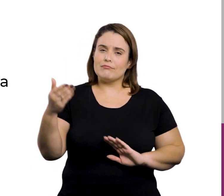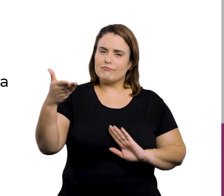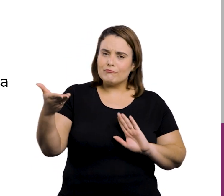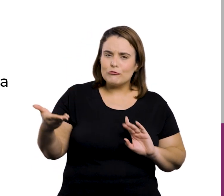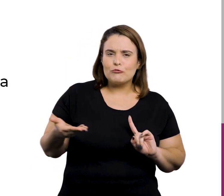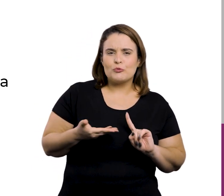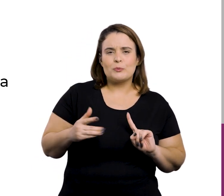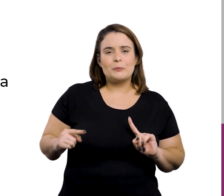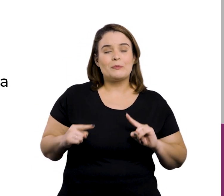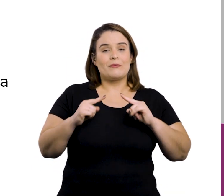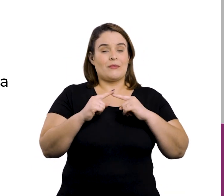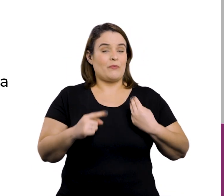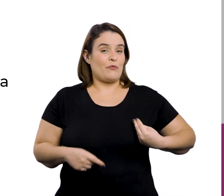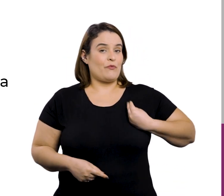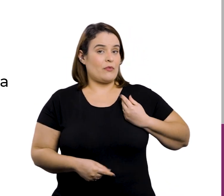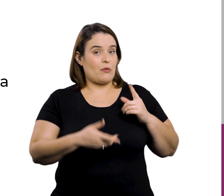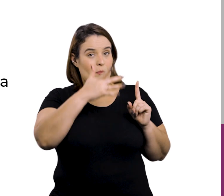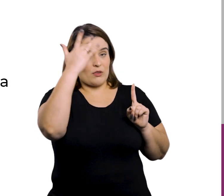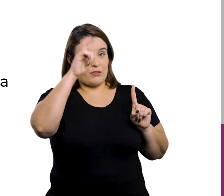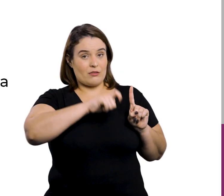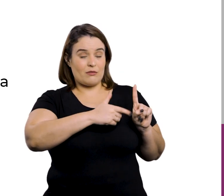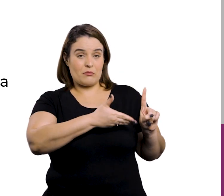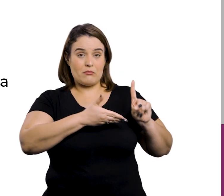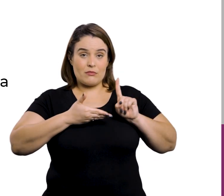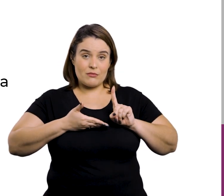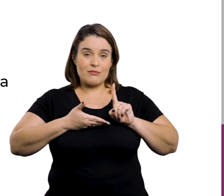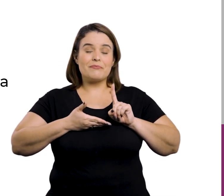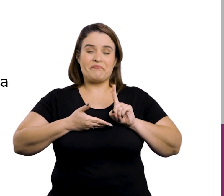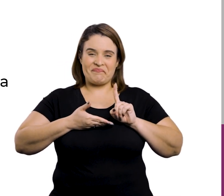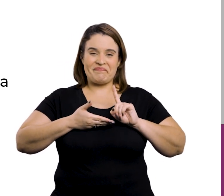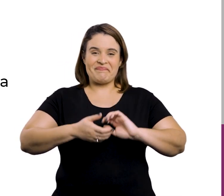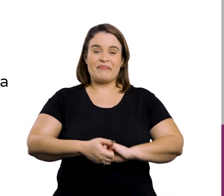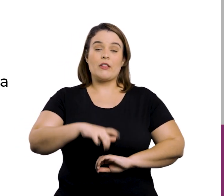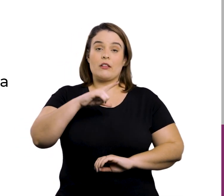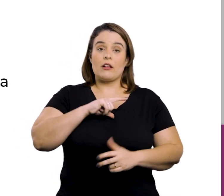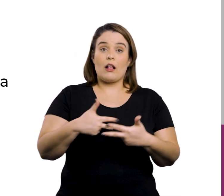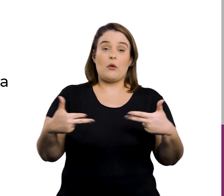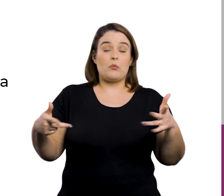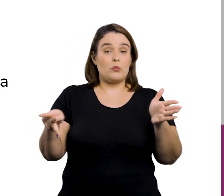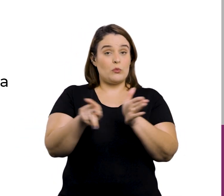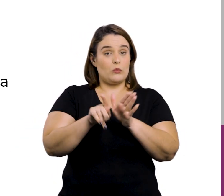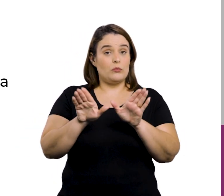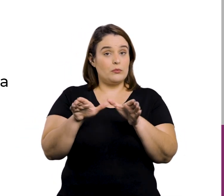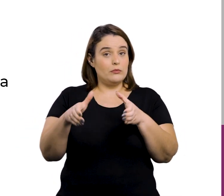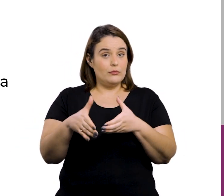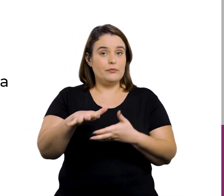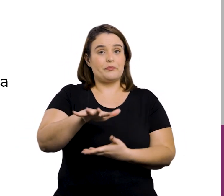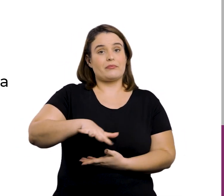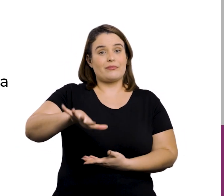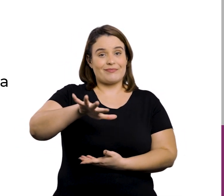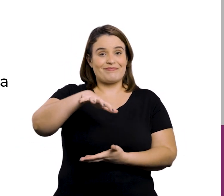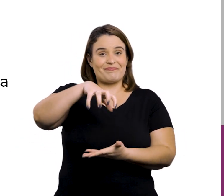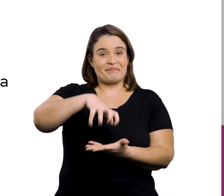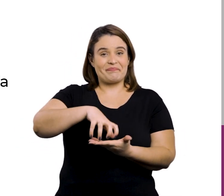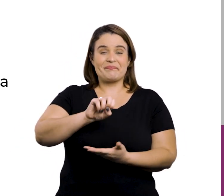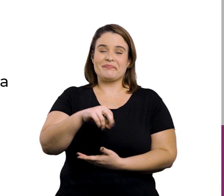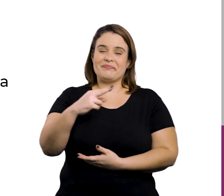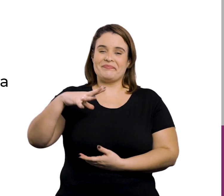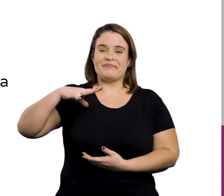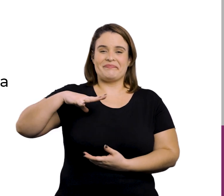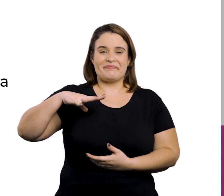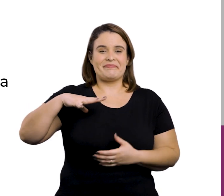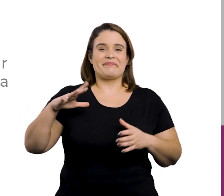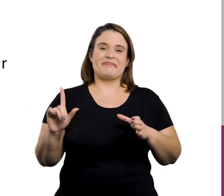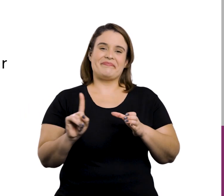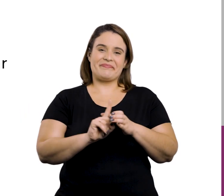vida das pessoas que estão participando das atividades, trazendo elementos da comunidade, bairro ou cidade em que estão